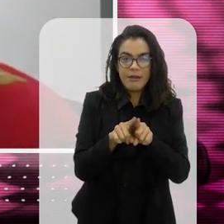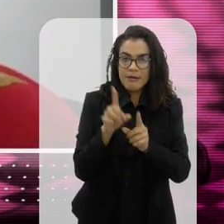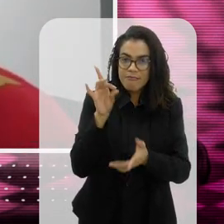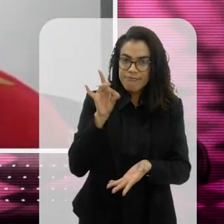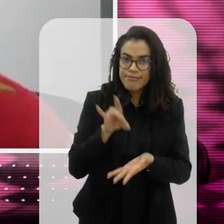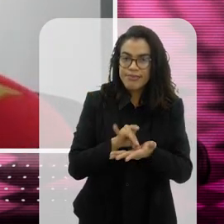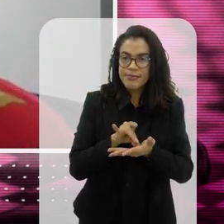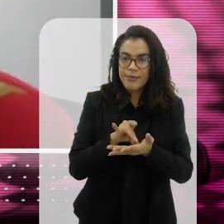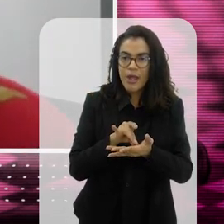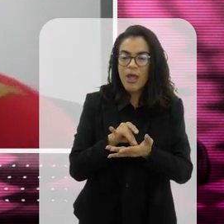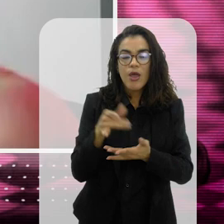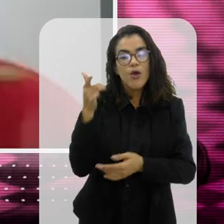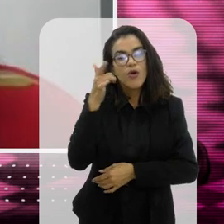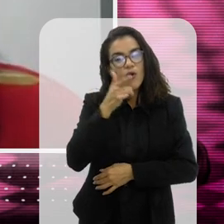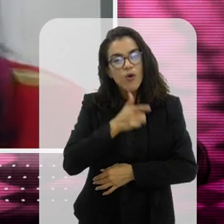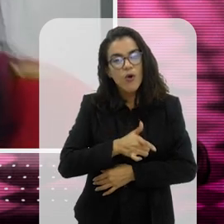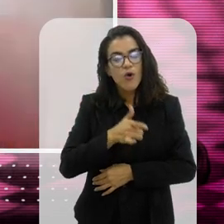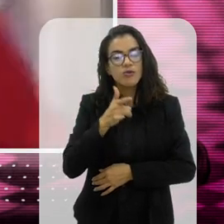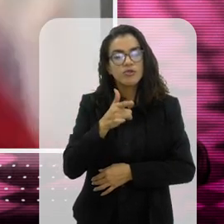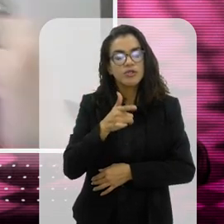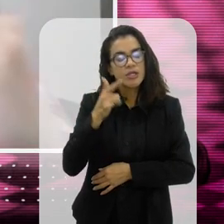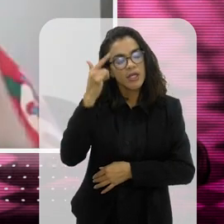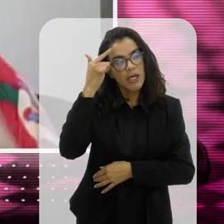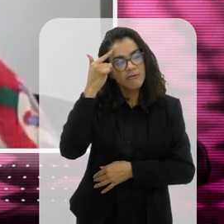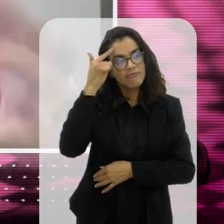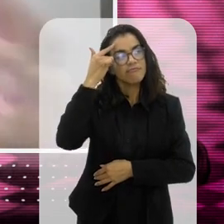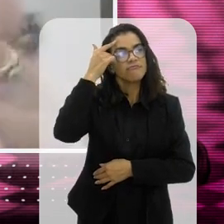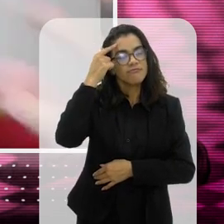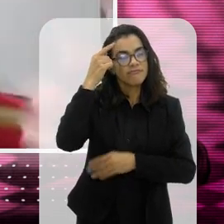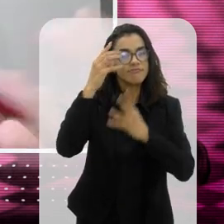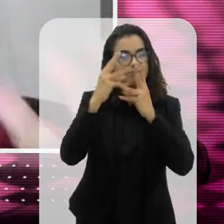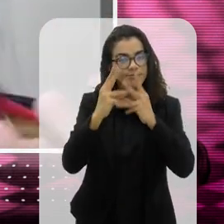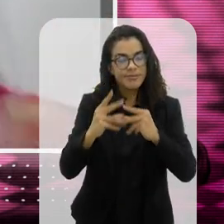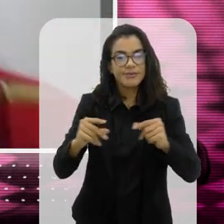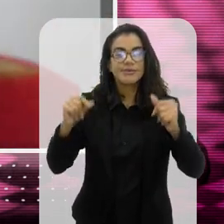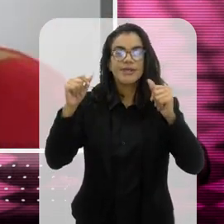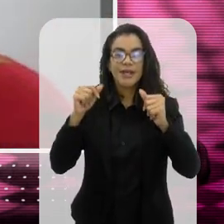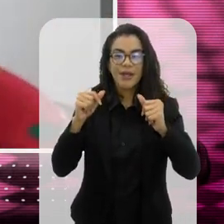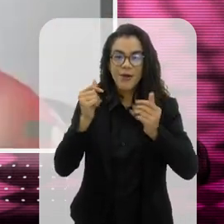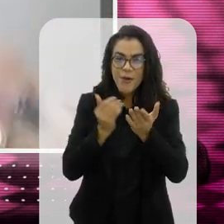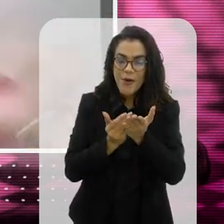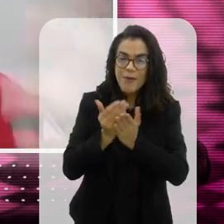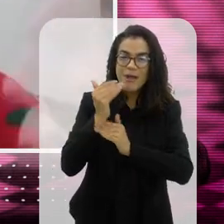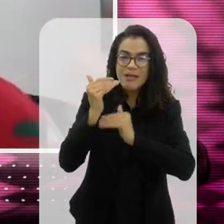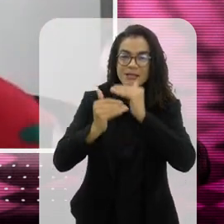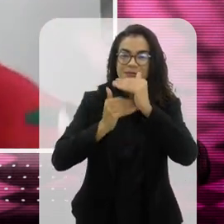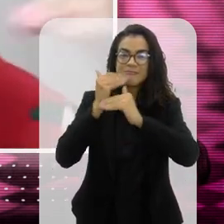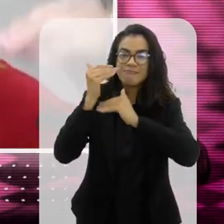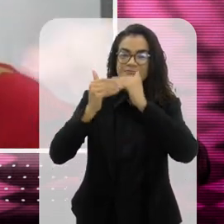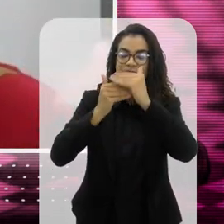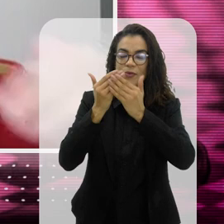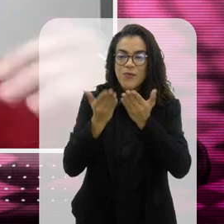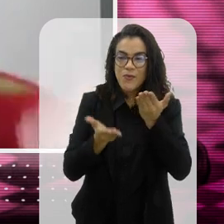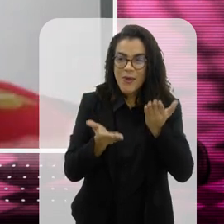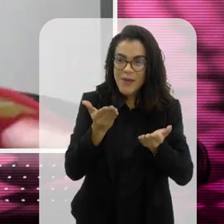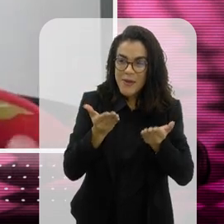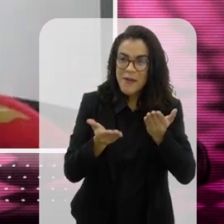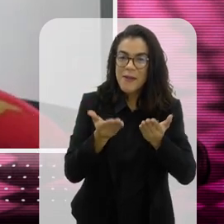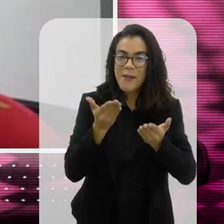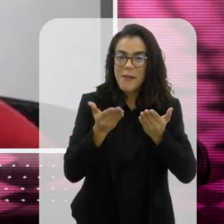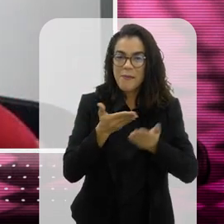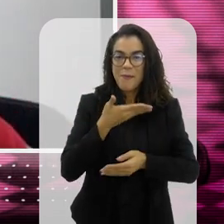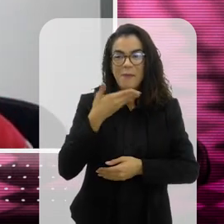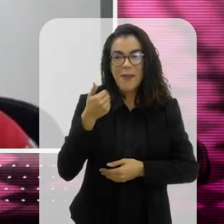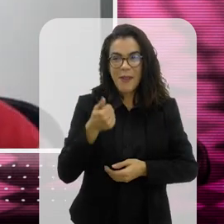alguém falando de fala desse lugar, eu consiga desconstruir, e aos poucos a gente ir construindo um